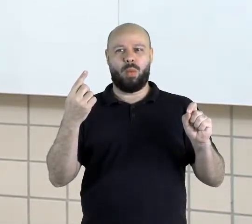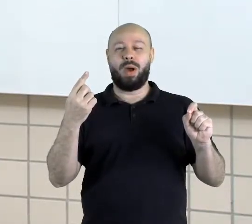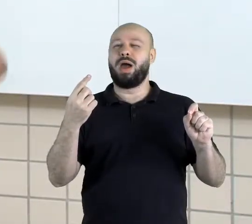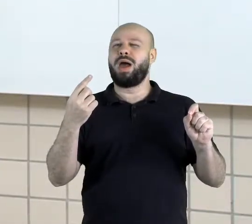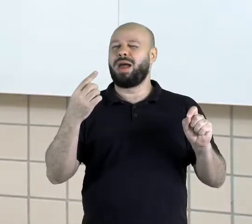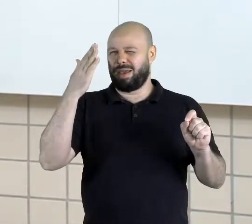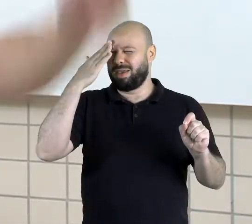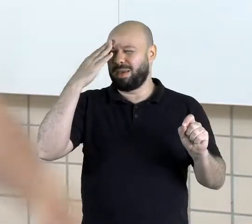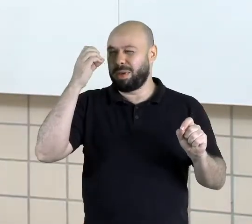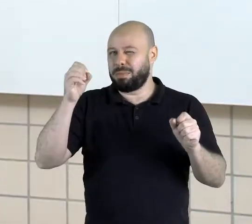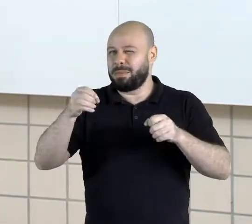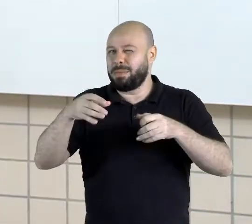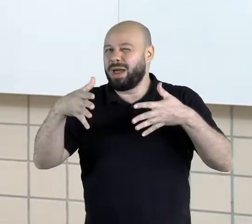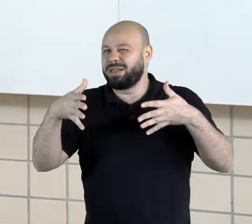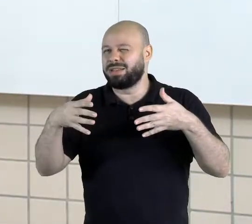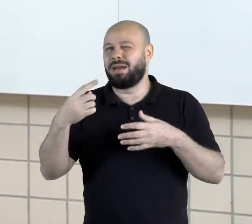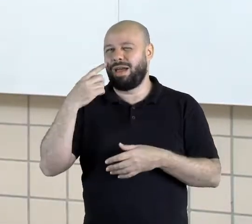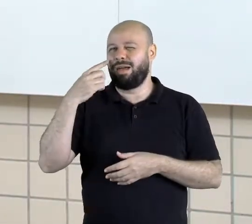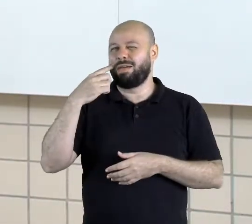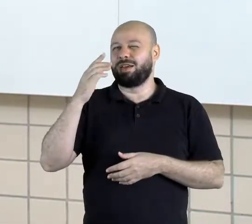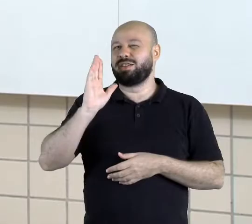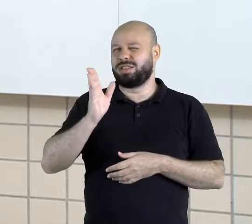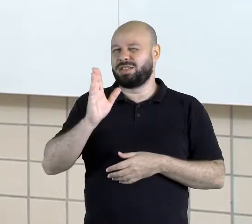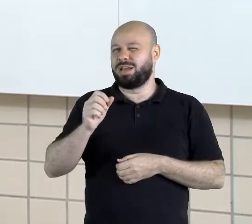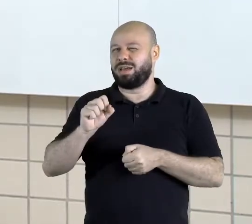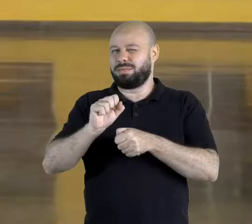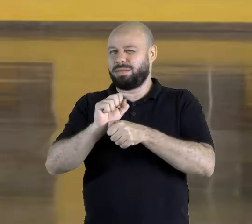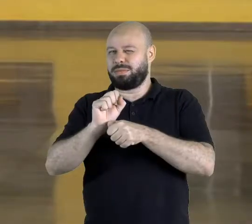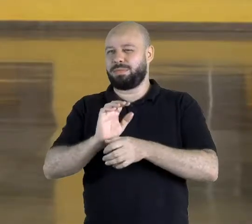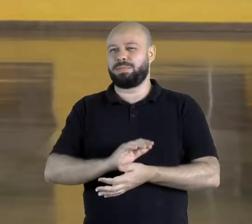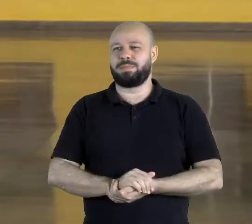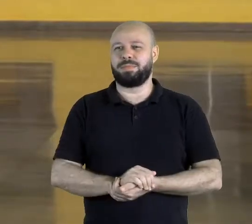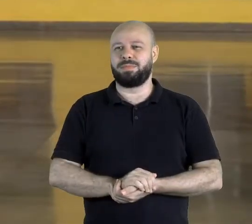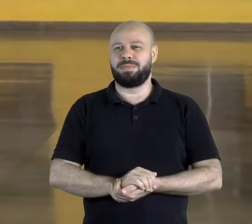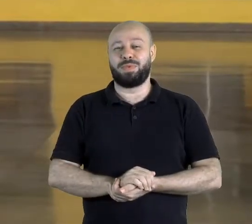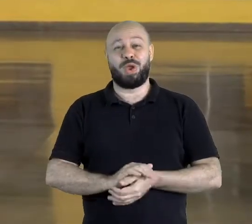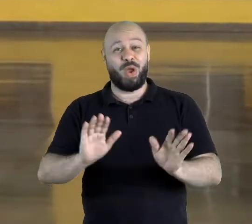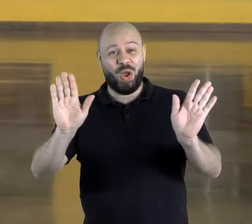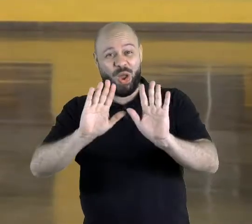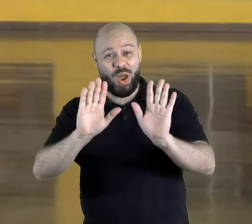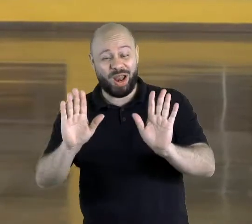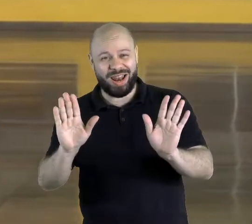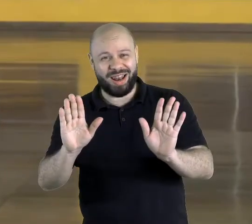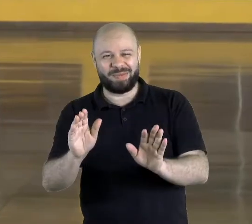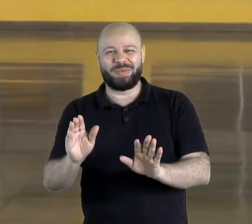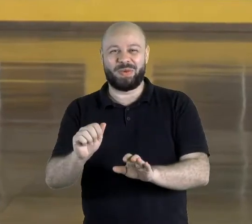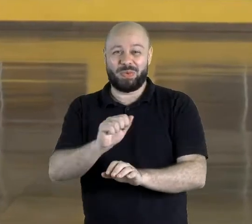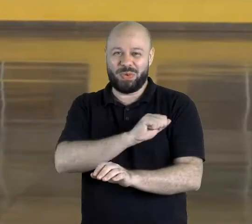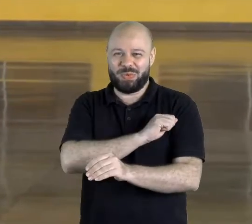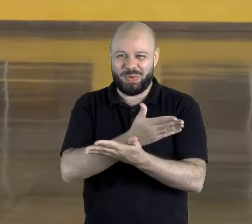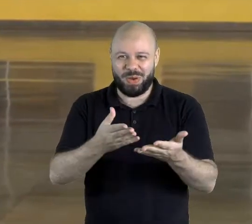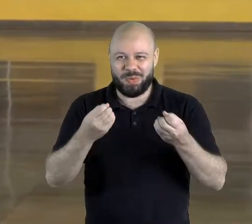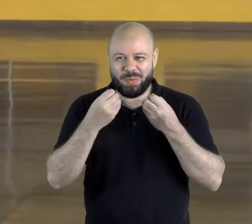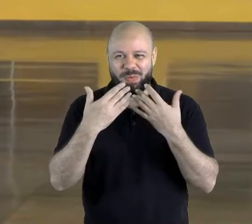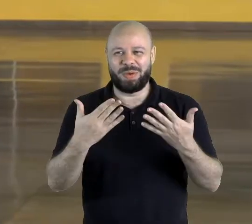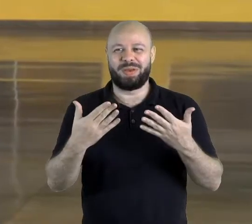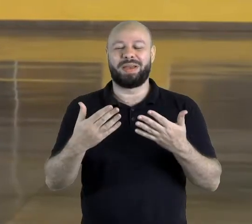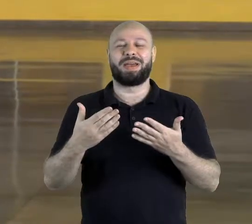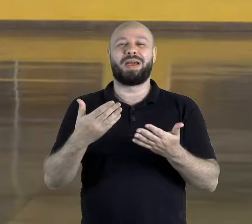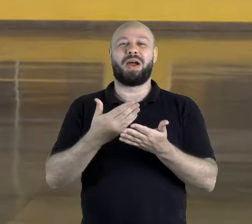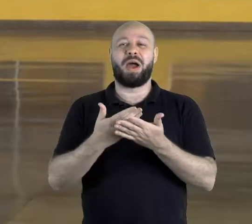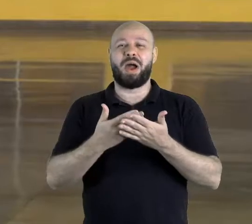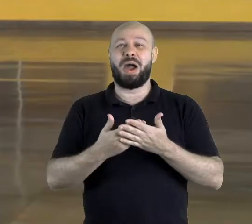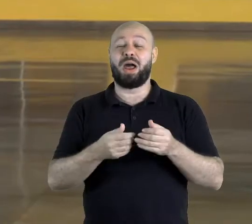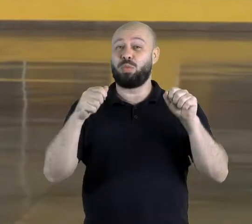saber essa mágica? Se liga aí que já já a gente está de volta. Olá turma, tudo bem com vocês? Estamos aqui para mais uma aula de